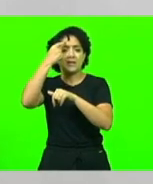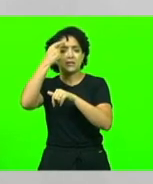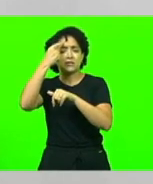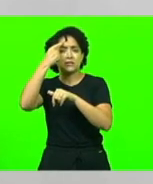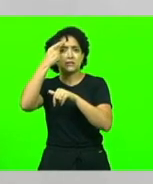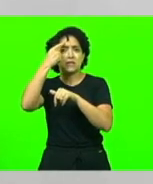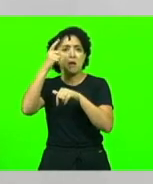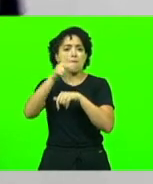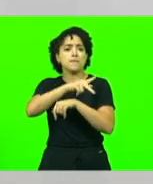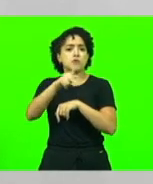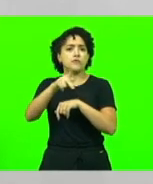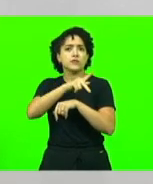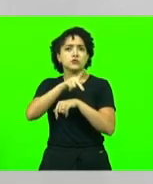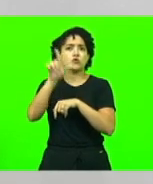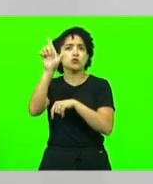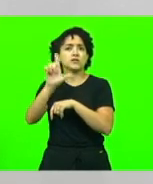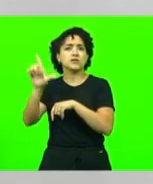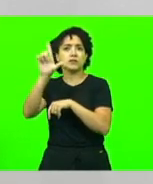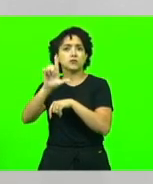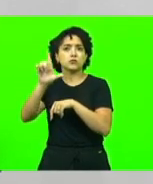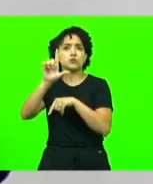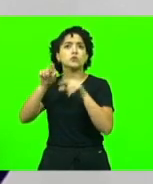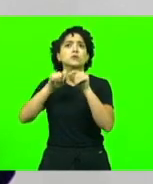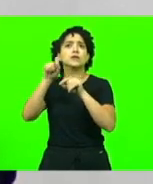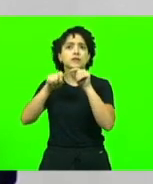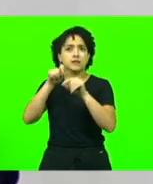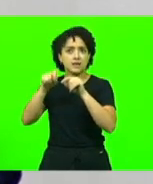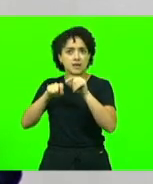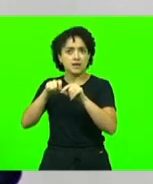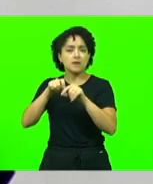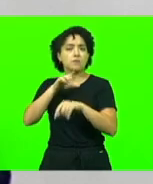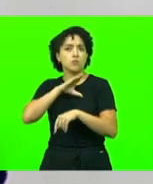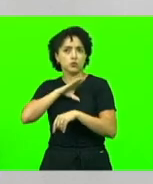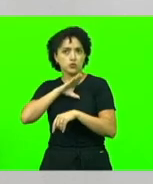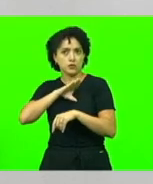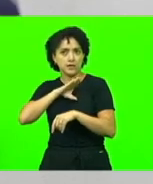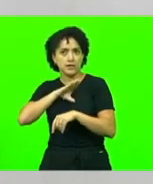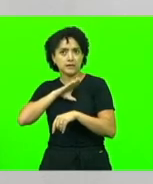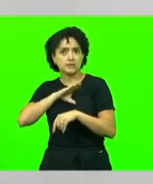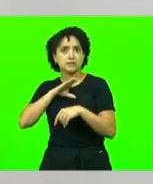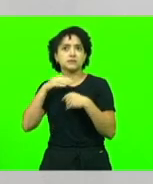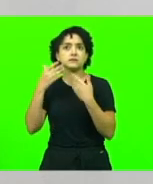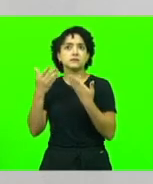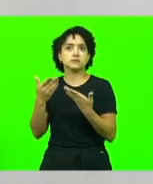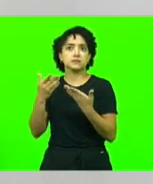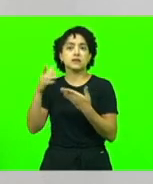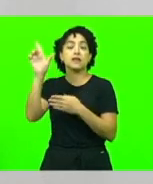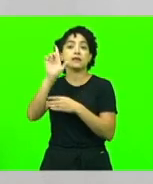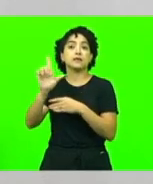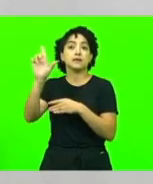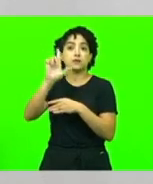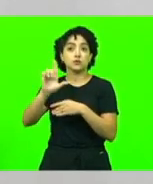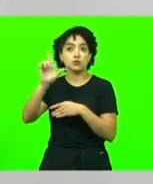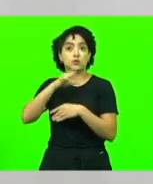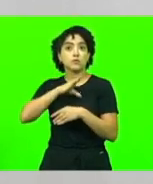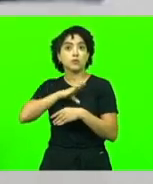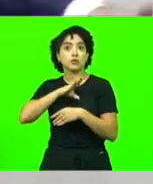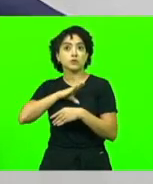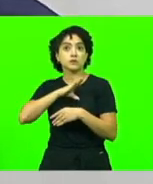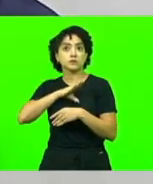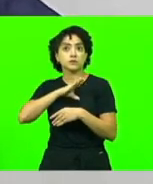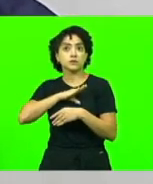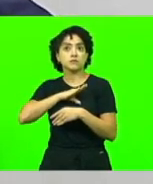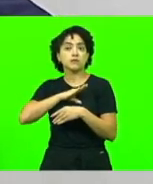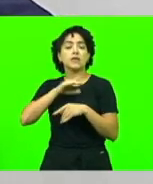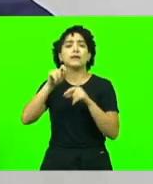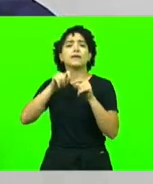literatura. Literatura, o que que é? É português, não é? Português, literatura. Quem era o professor,